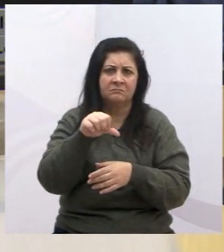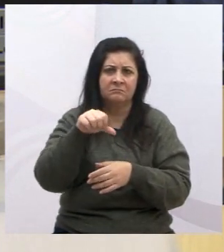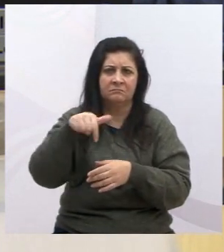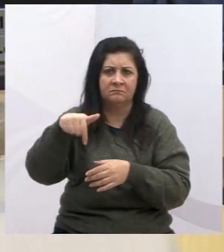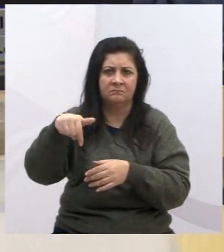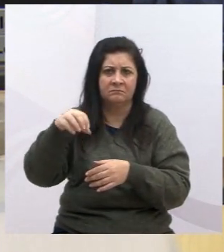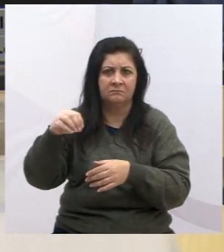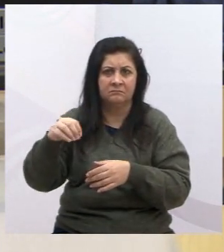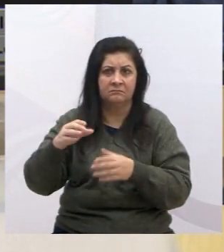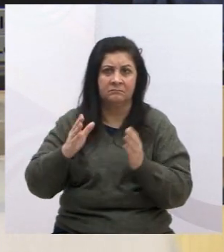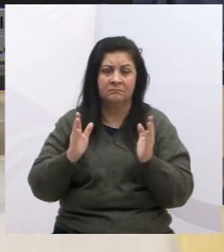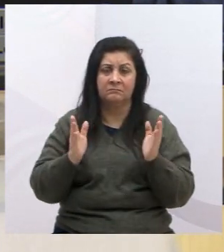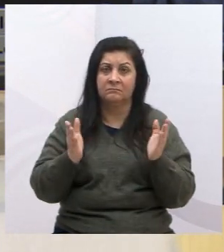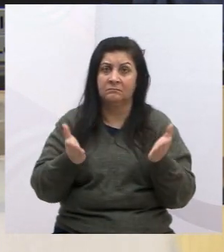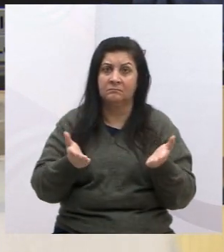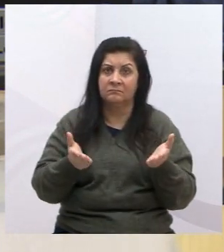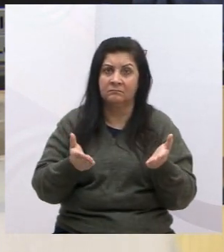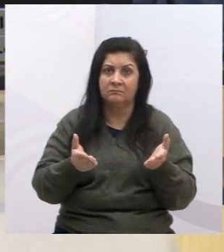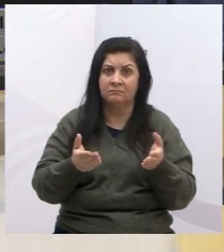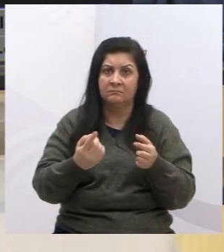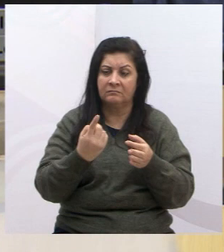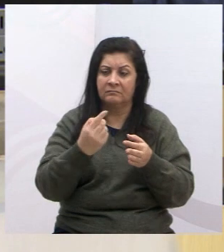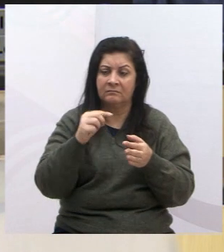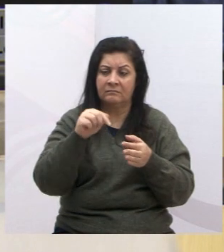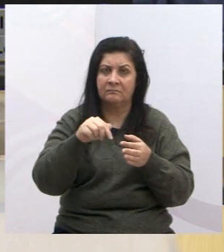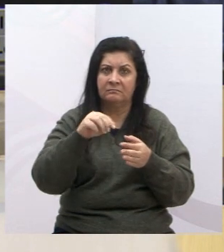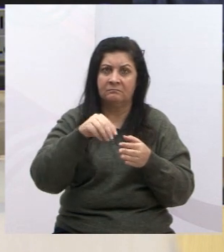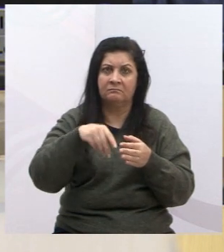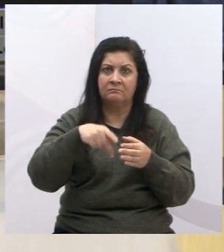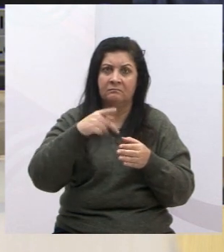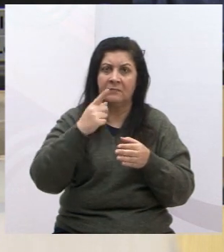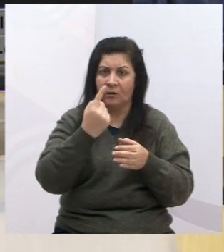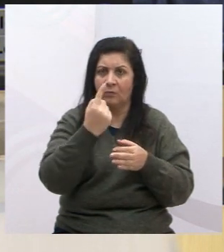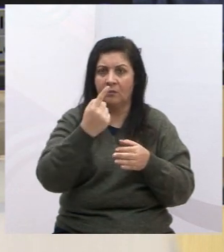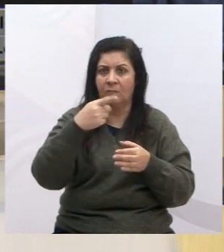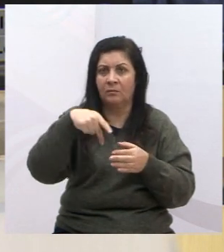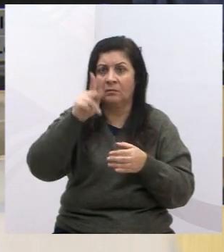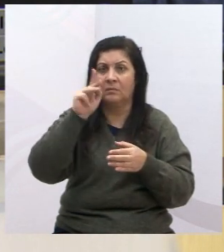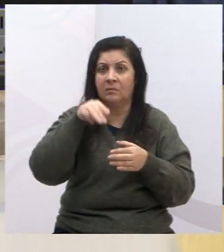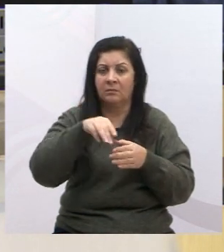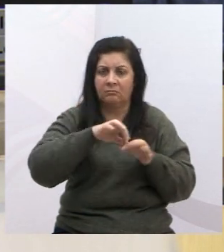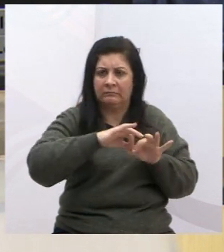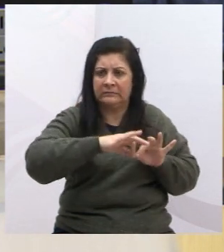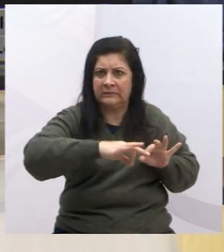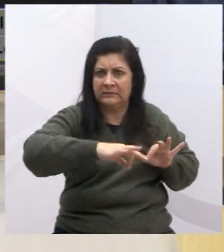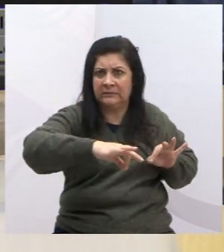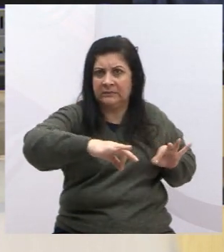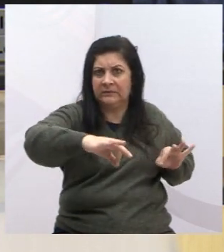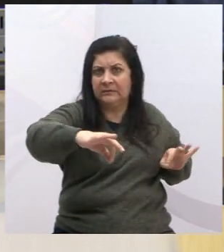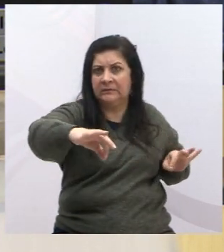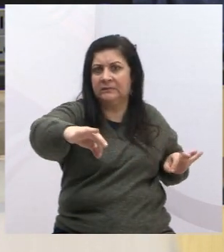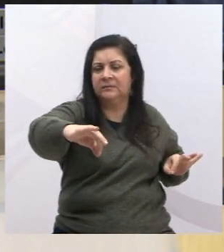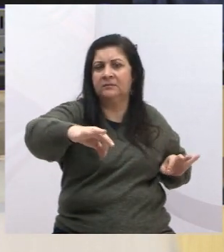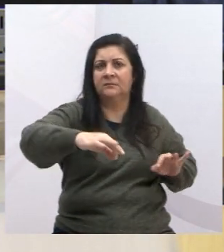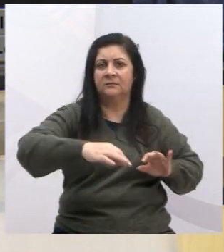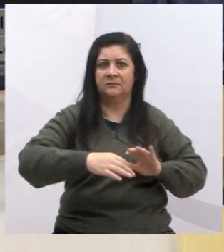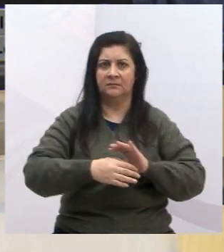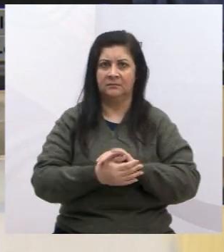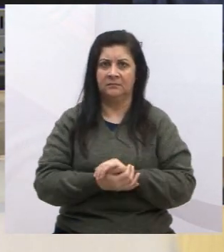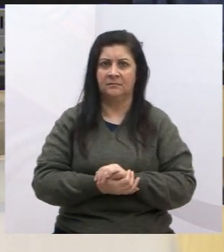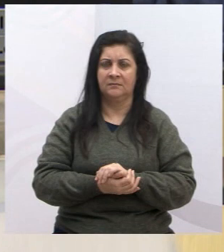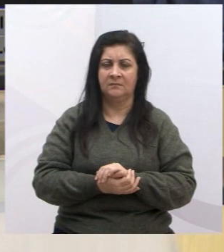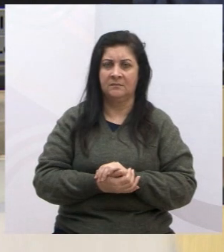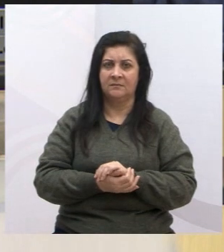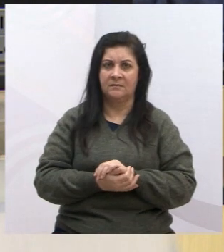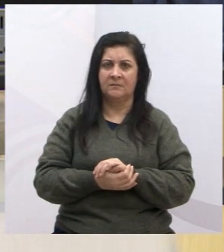e hoje tem cerca de 1.000 metros a céu aberto, atravessando o populoso bairro da cidade, cujos moradores